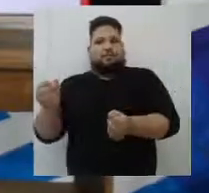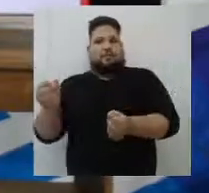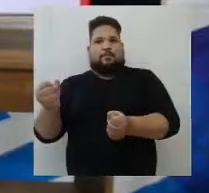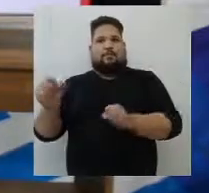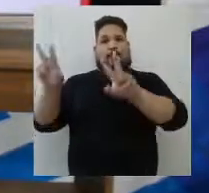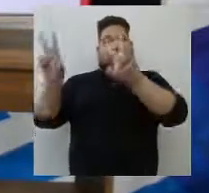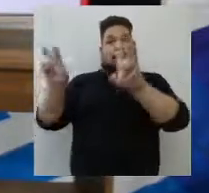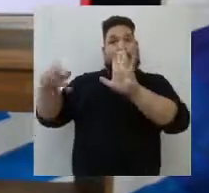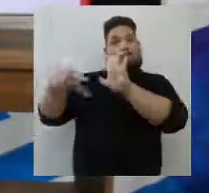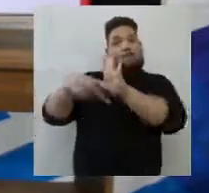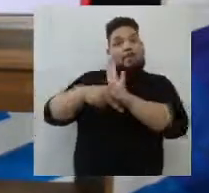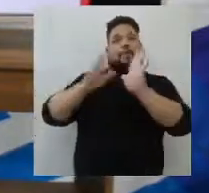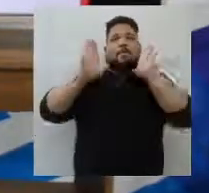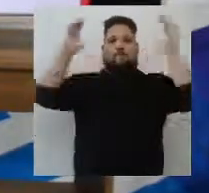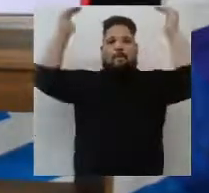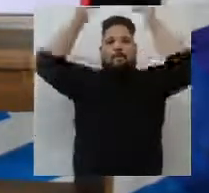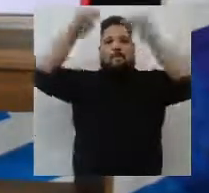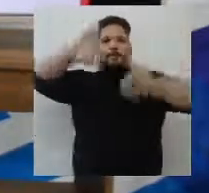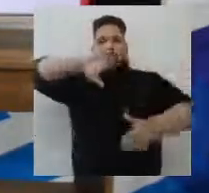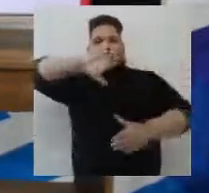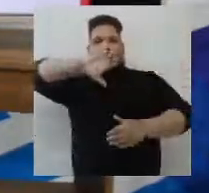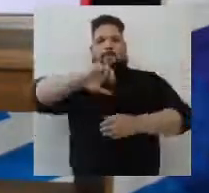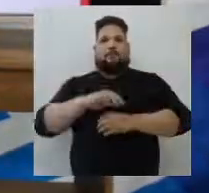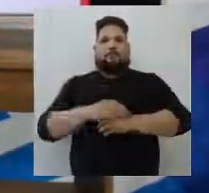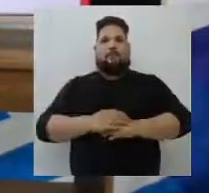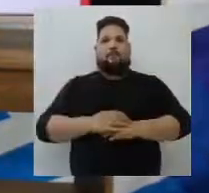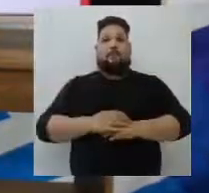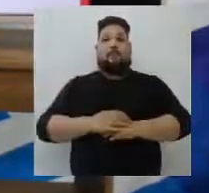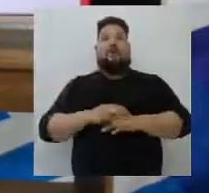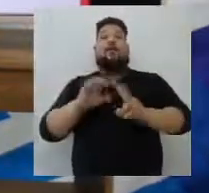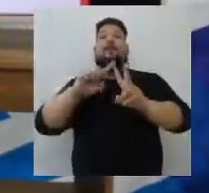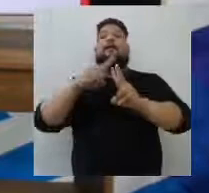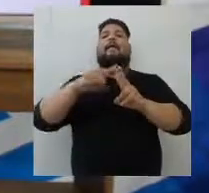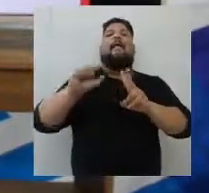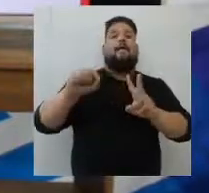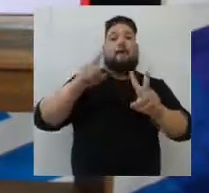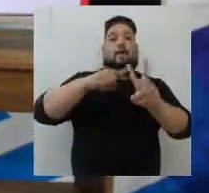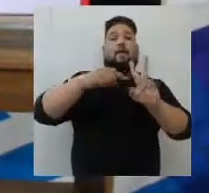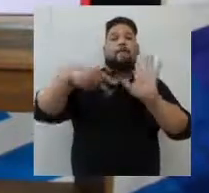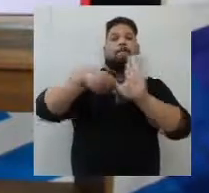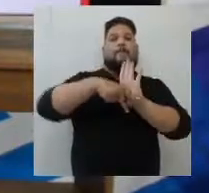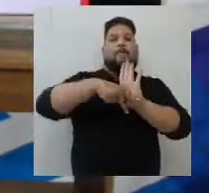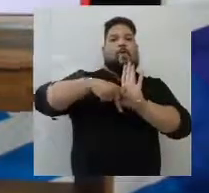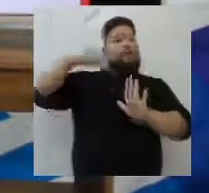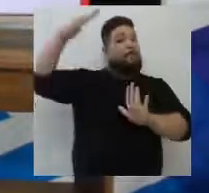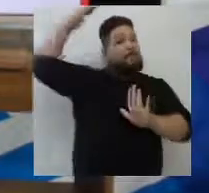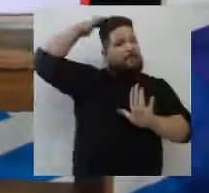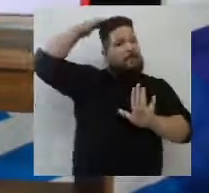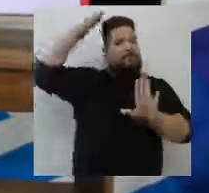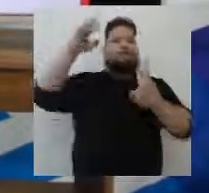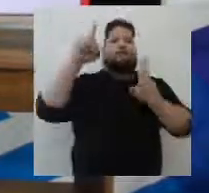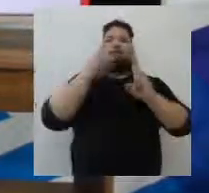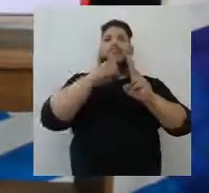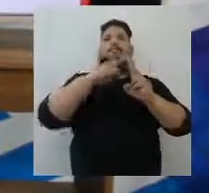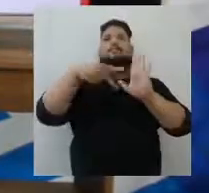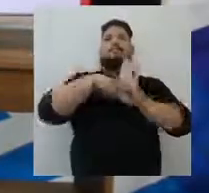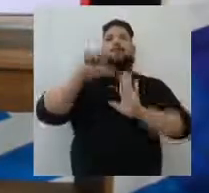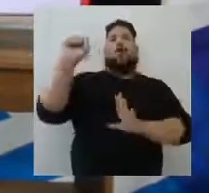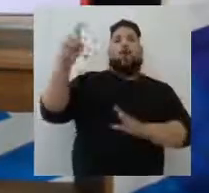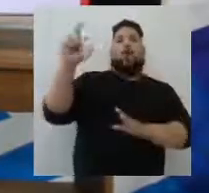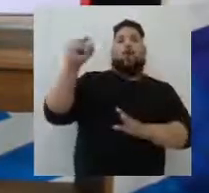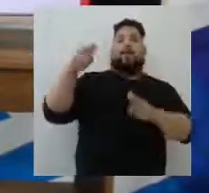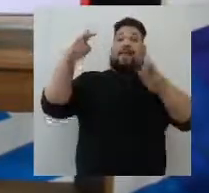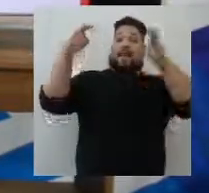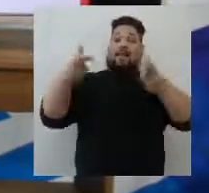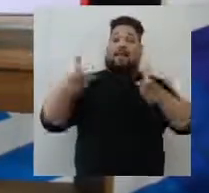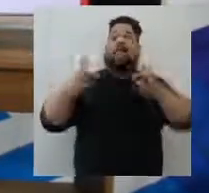papal. Esses bispos são os bispos de Belém e os bispos aqui de Olinda, do seminário de